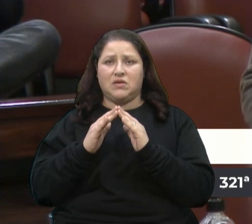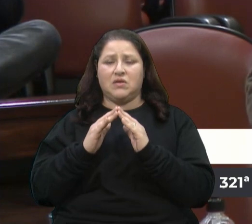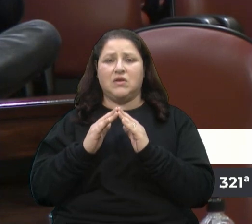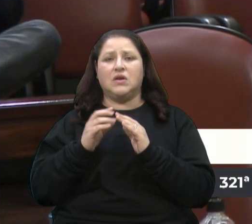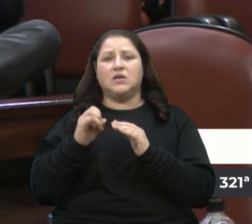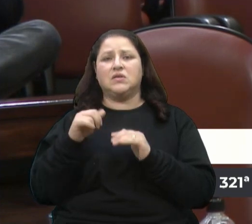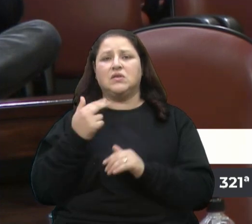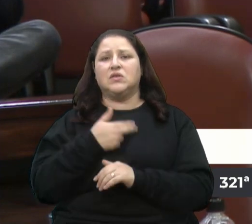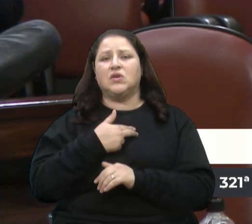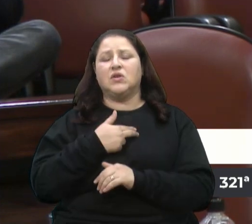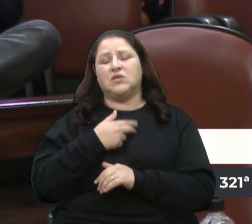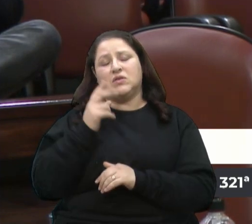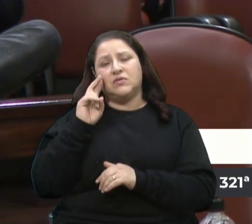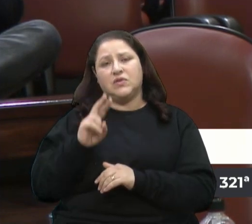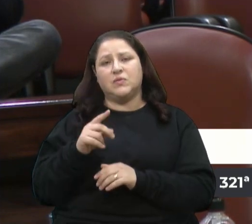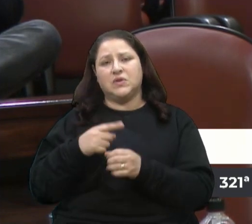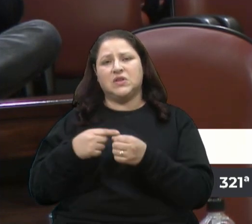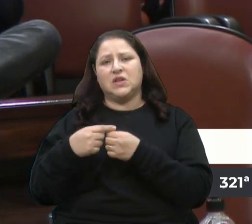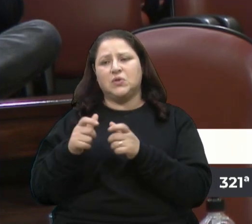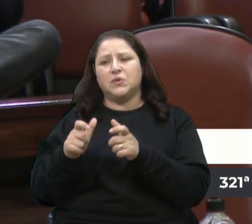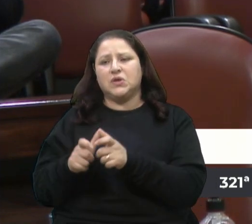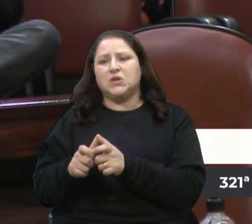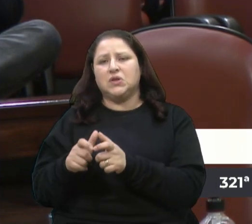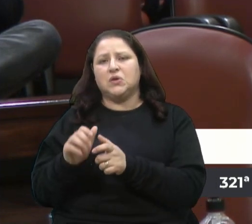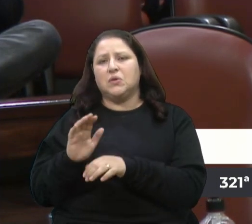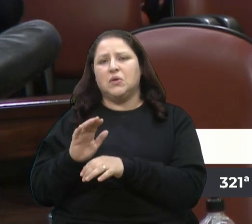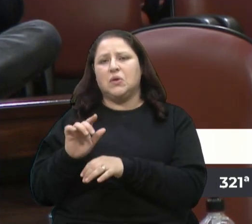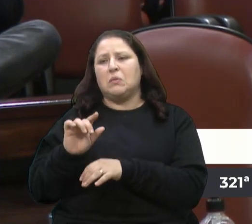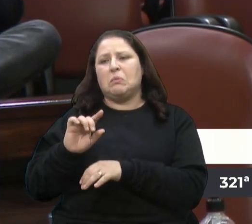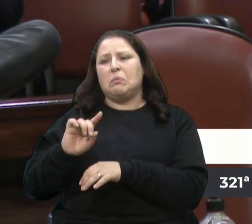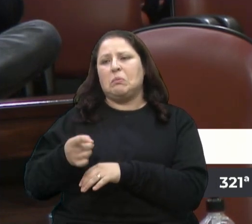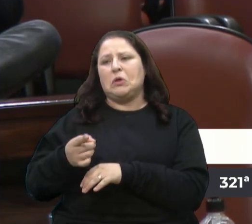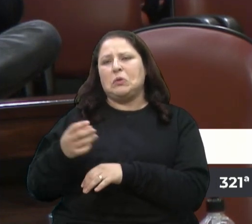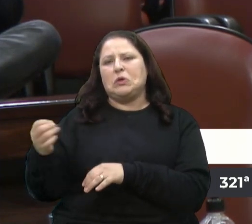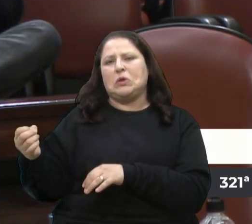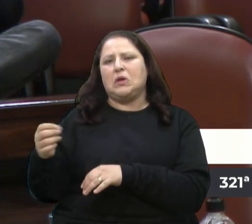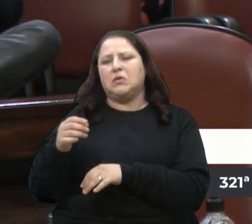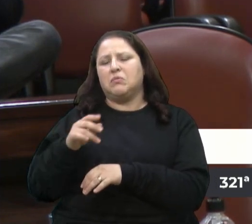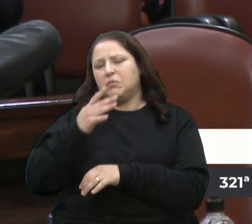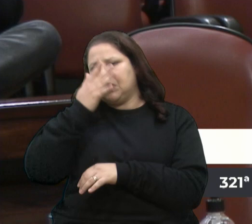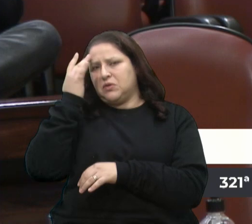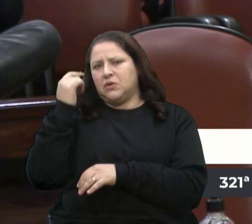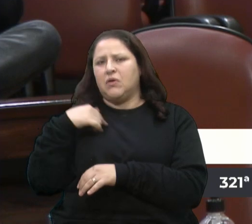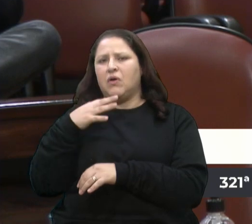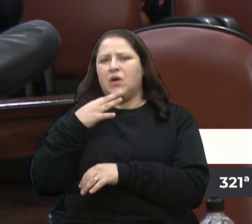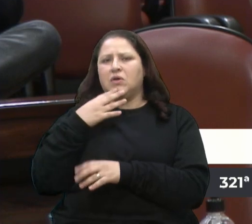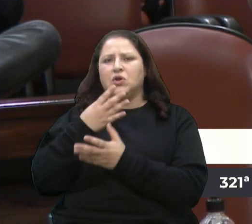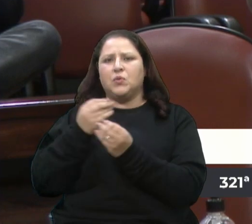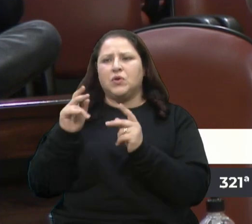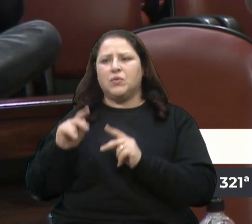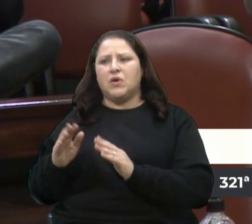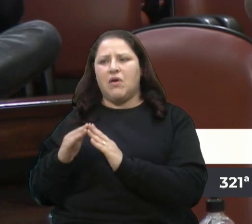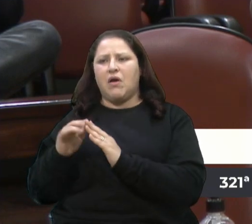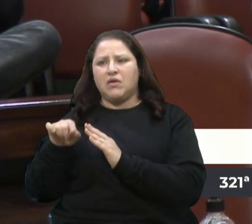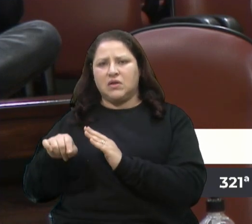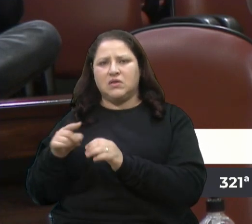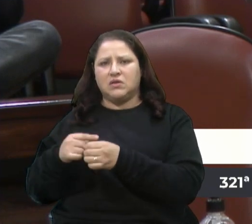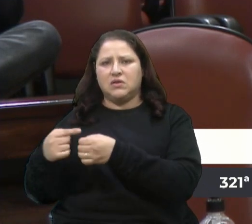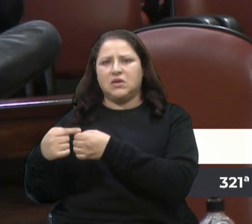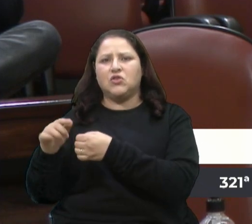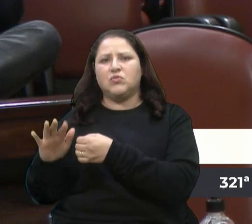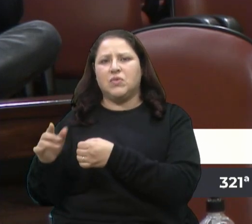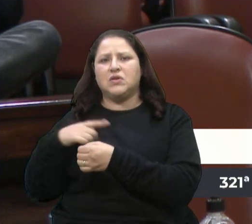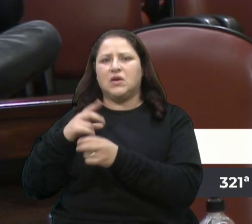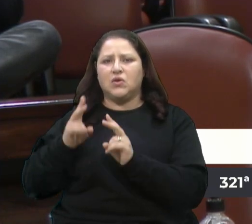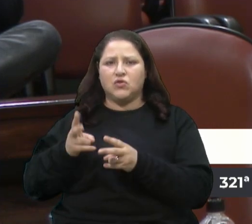gente pegar esses municípios pequenos com 1.100 pessoas, eu conheço muitas pessoas que moram nesses municípios, mas mantém o